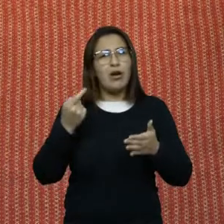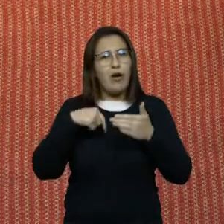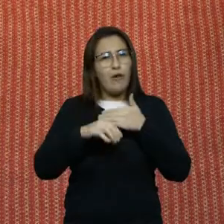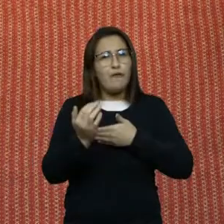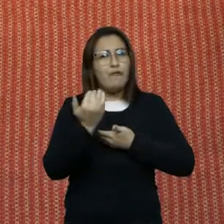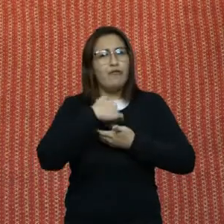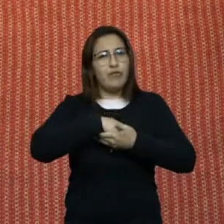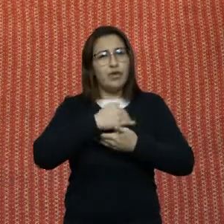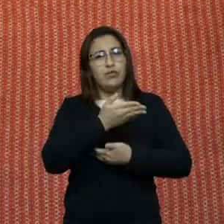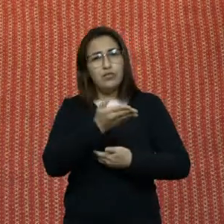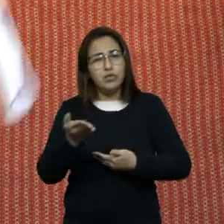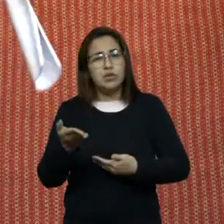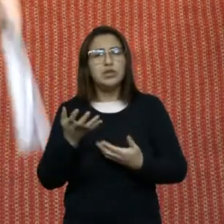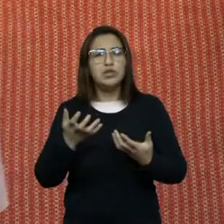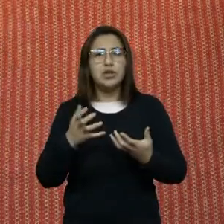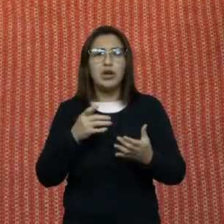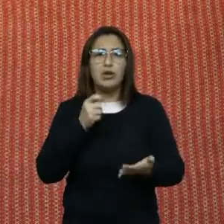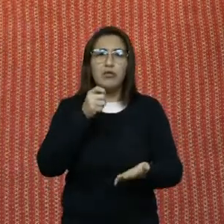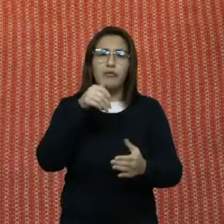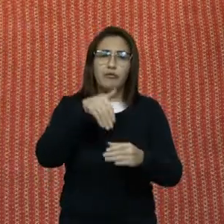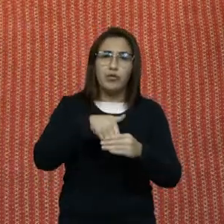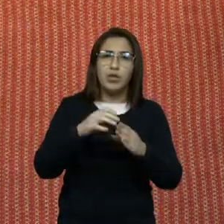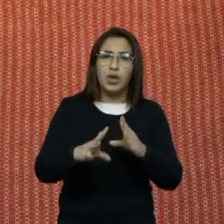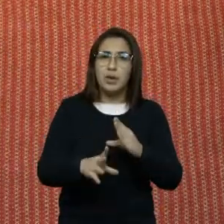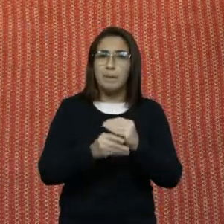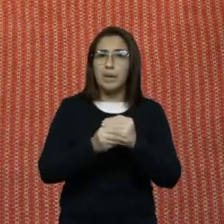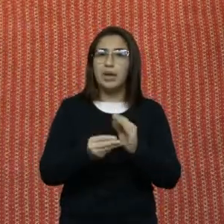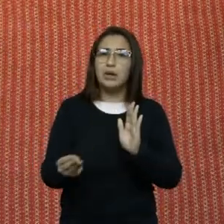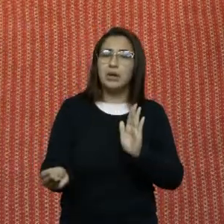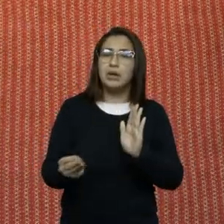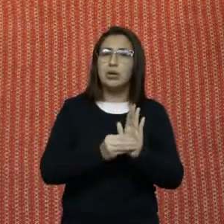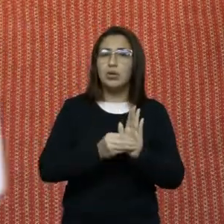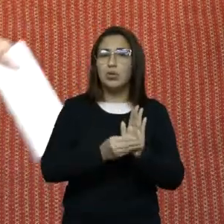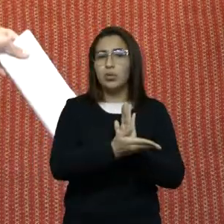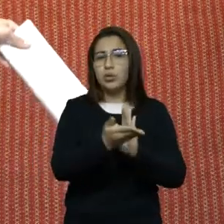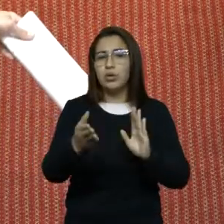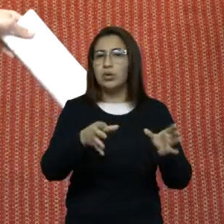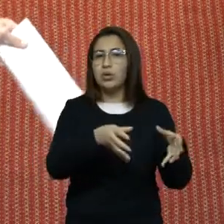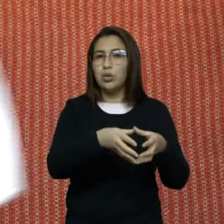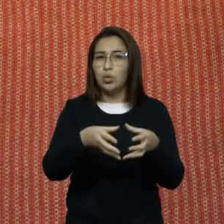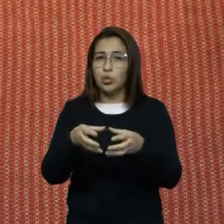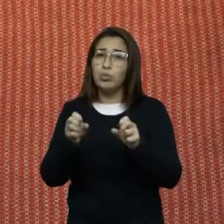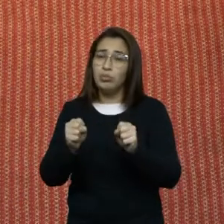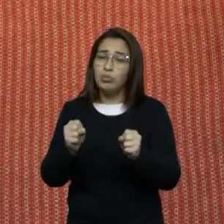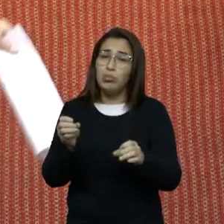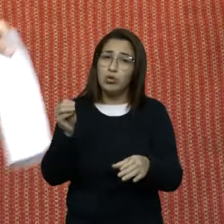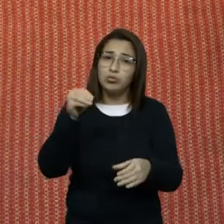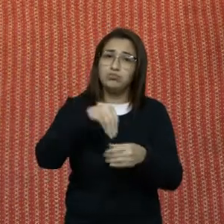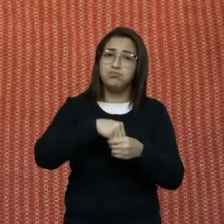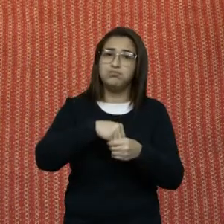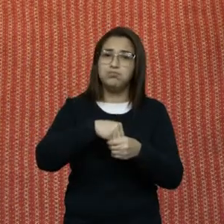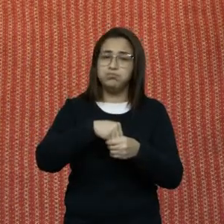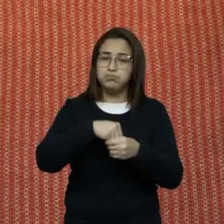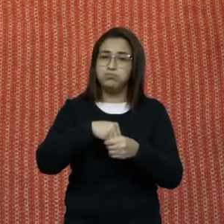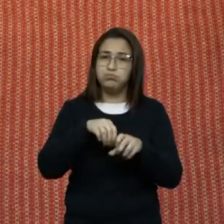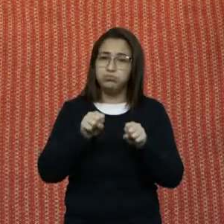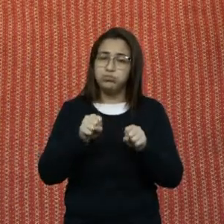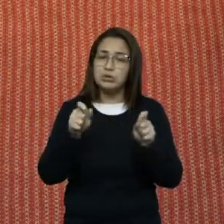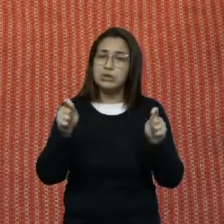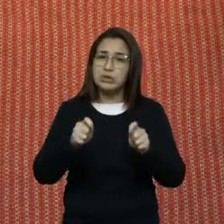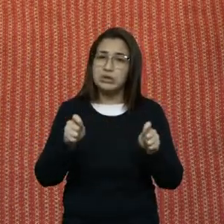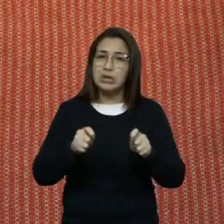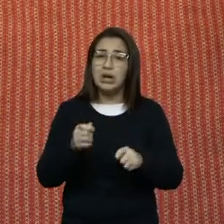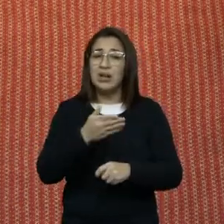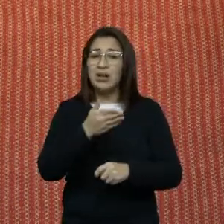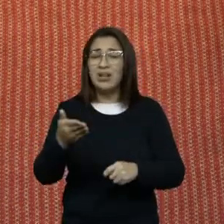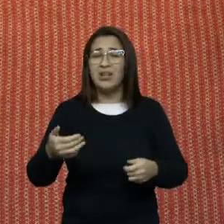deputados aqui querem voltar pelas emendas querem incluir esses e setores então incluam então incluam o governo